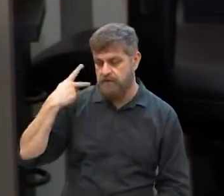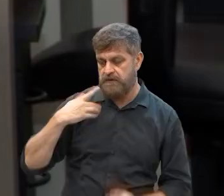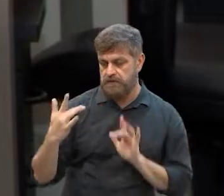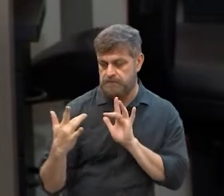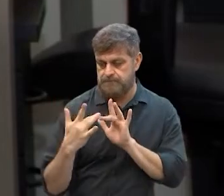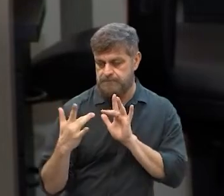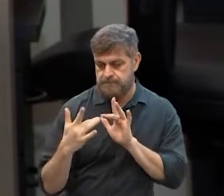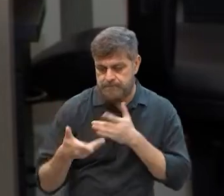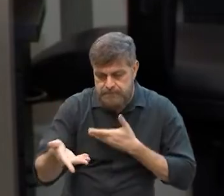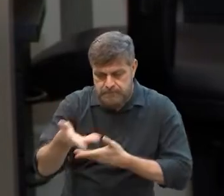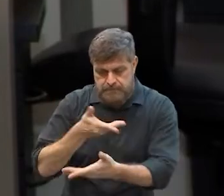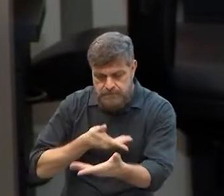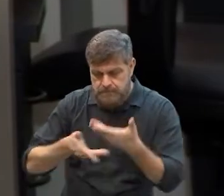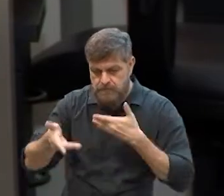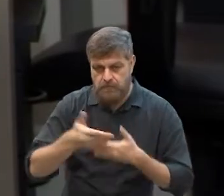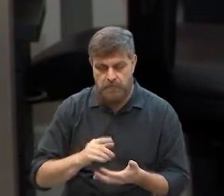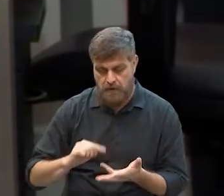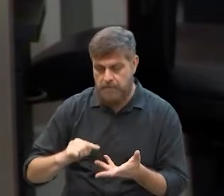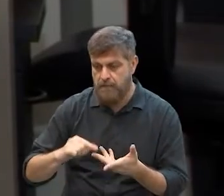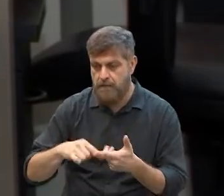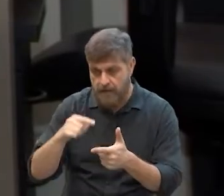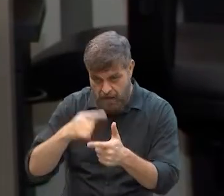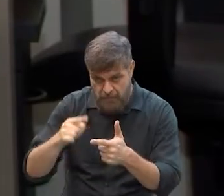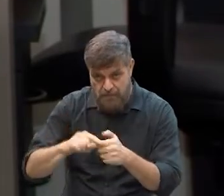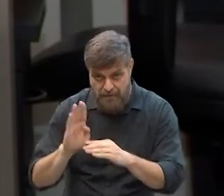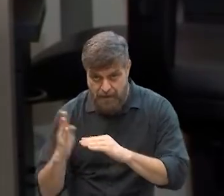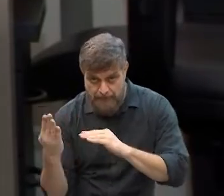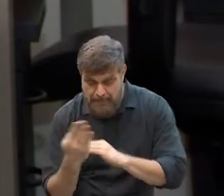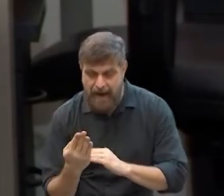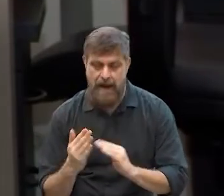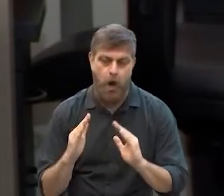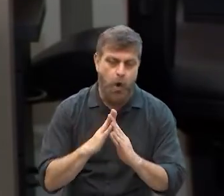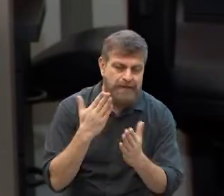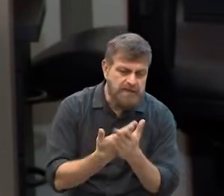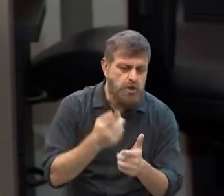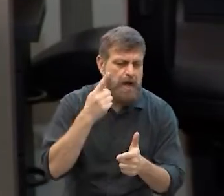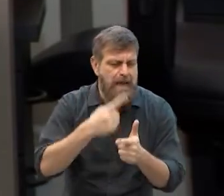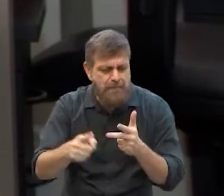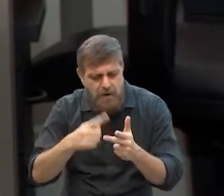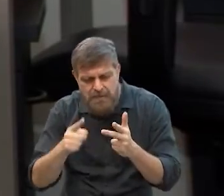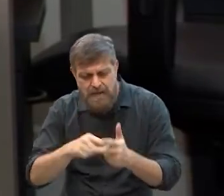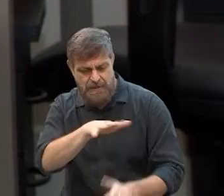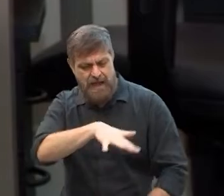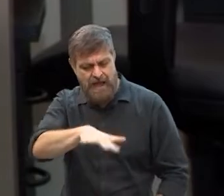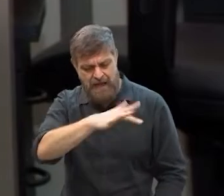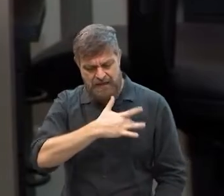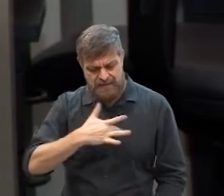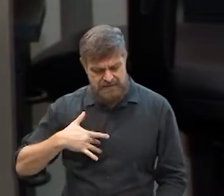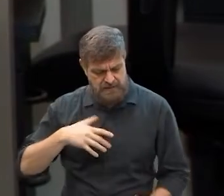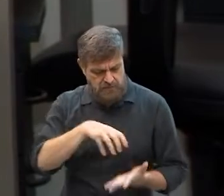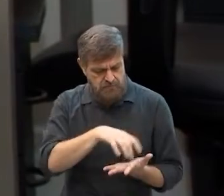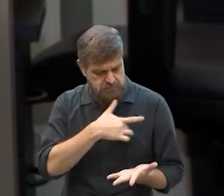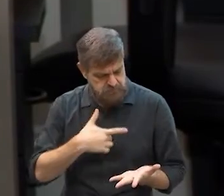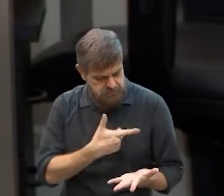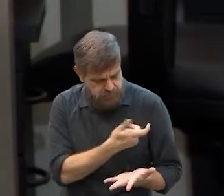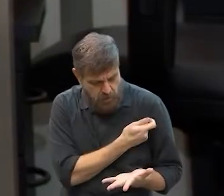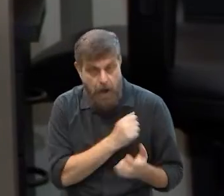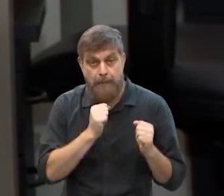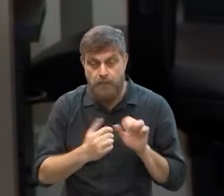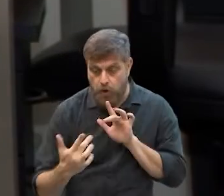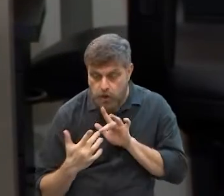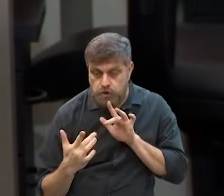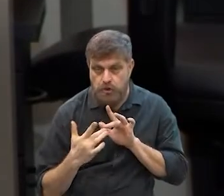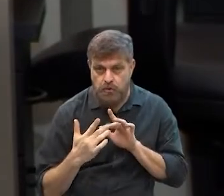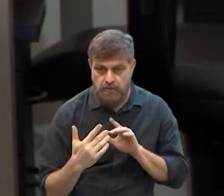e qualquer coisa que esteja acontecendo no seu bairro, na sua escola, no serviço de saúde, você pode entrar em contato